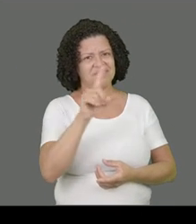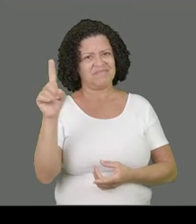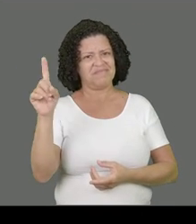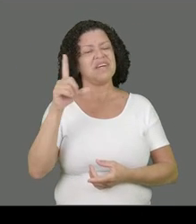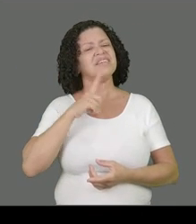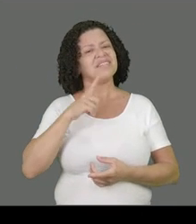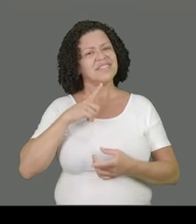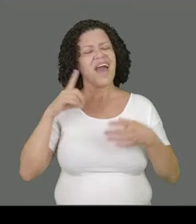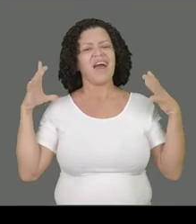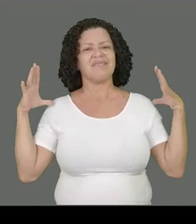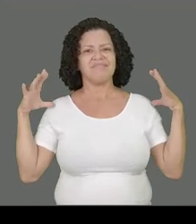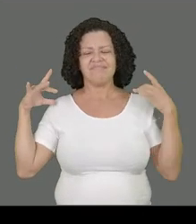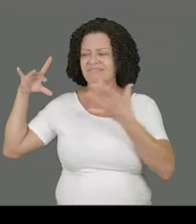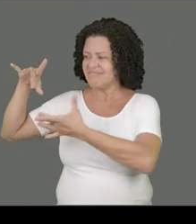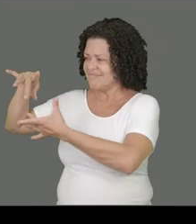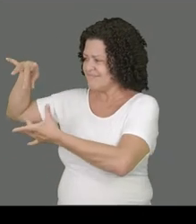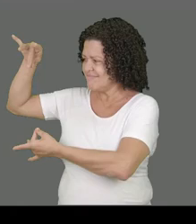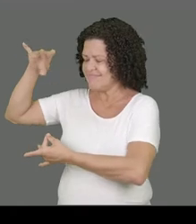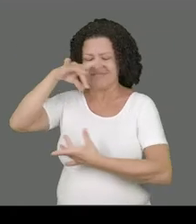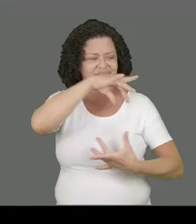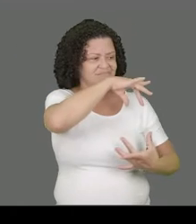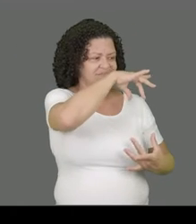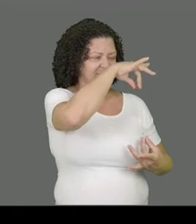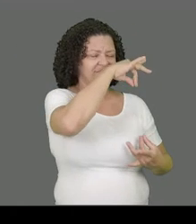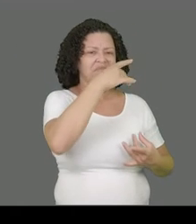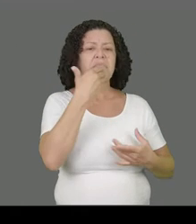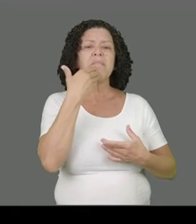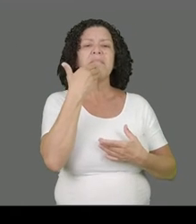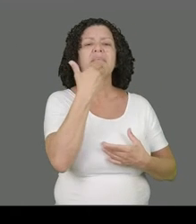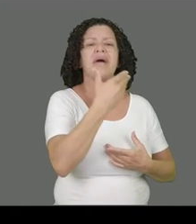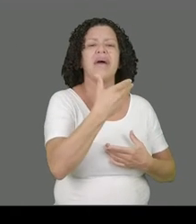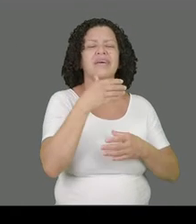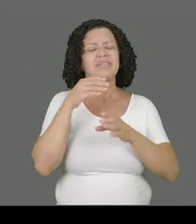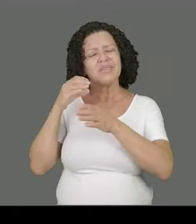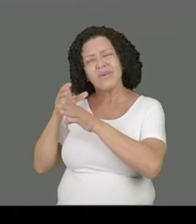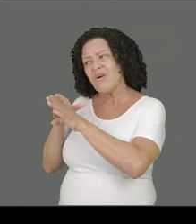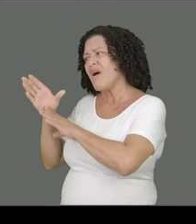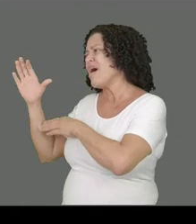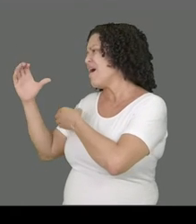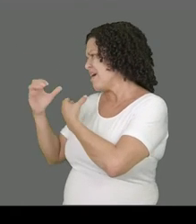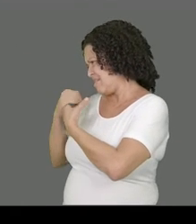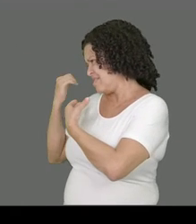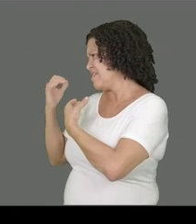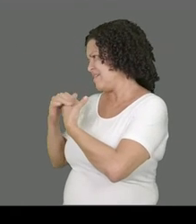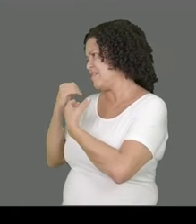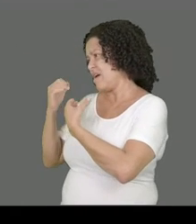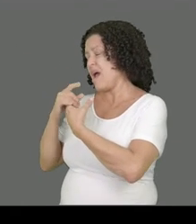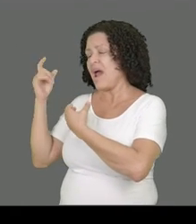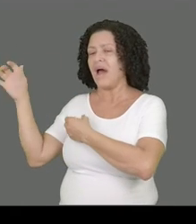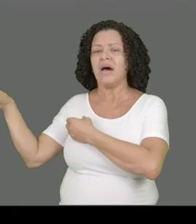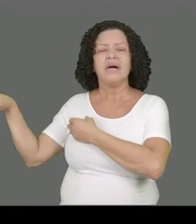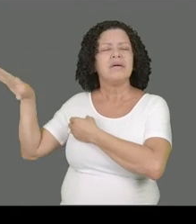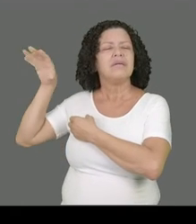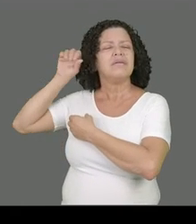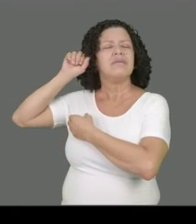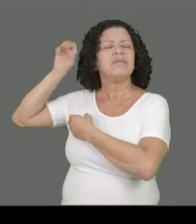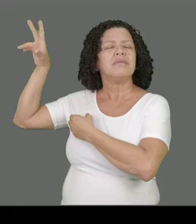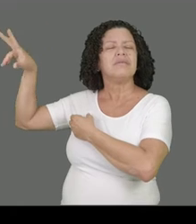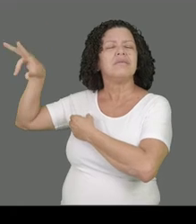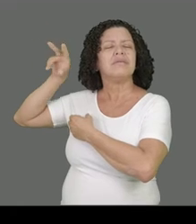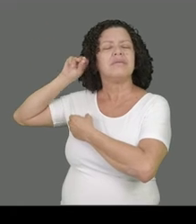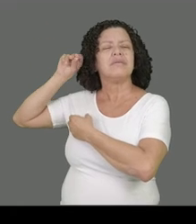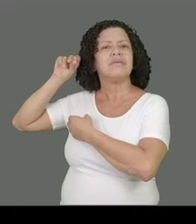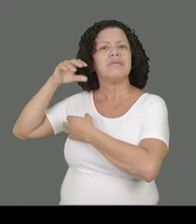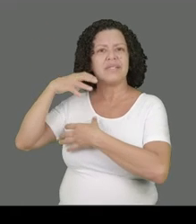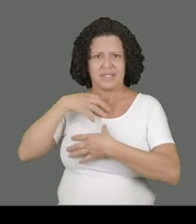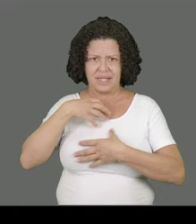sozinhos. Nós sempre vamos ter esse amparo. Eles dizem para nós pedir bons conselhos, e eles